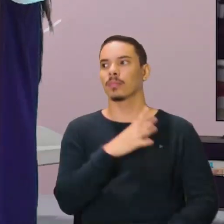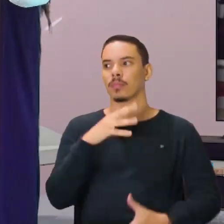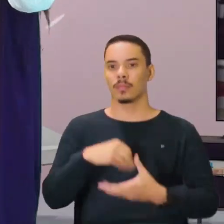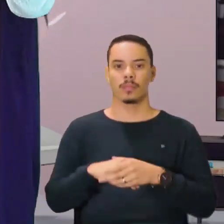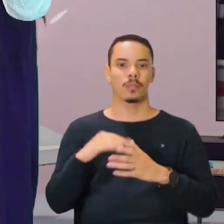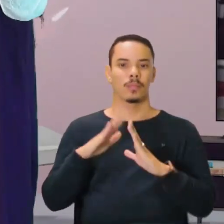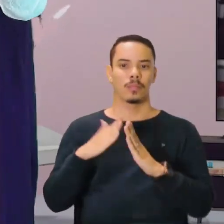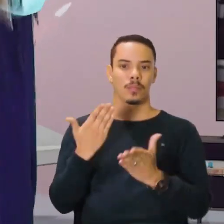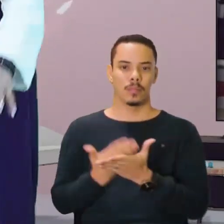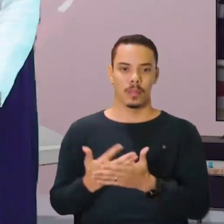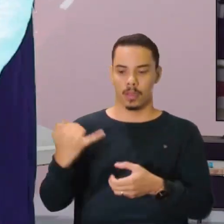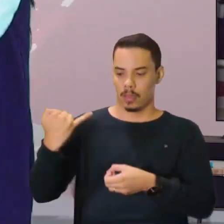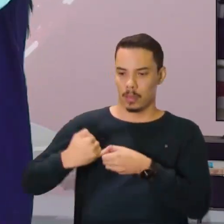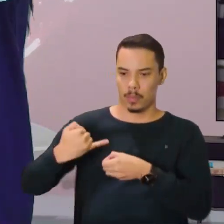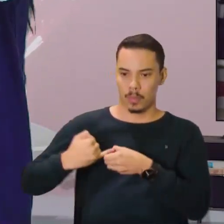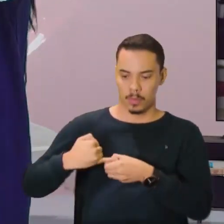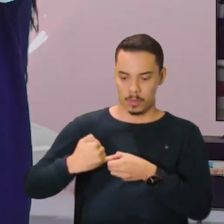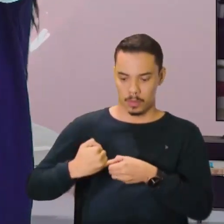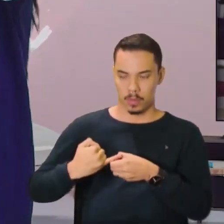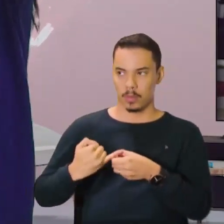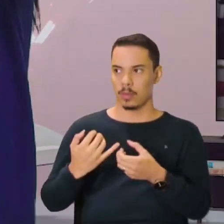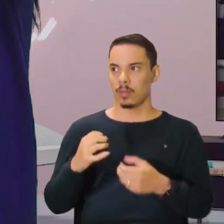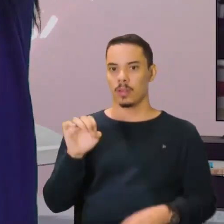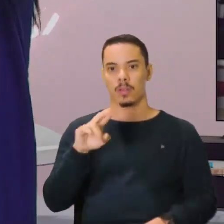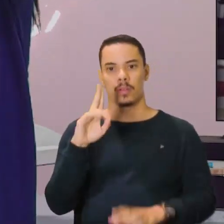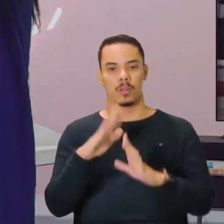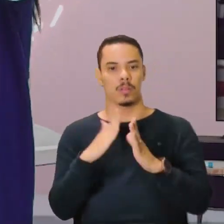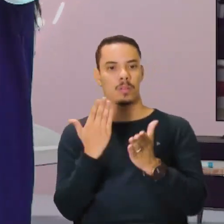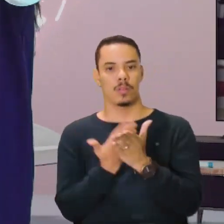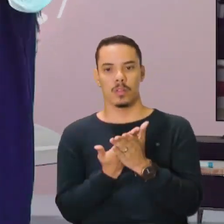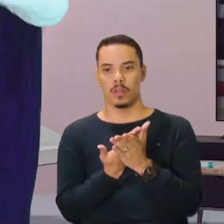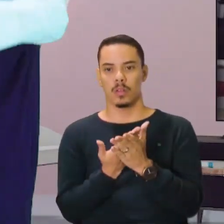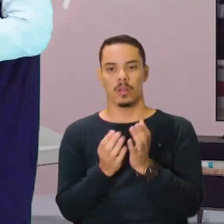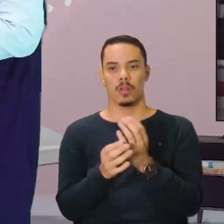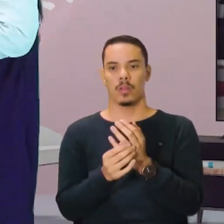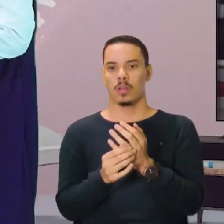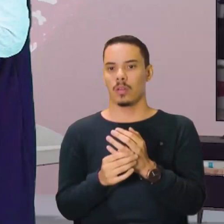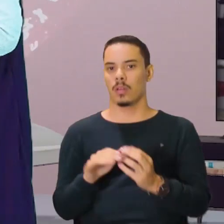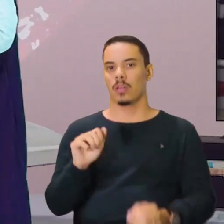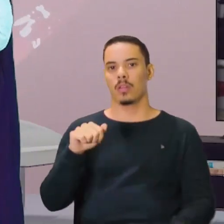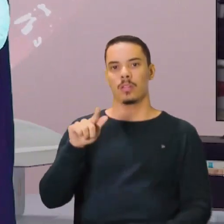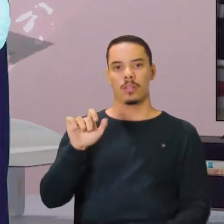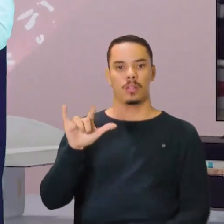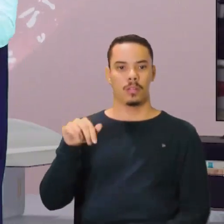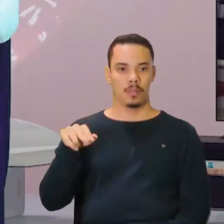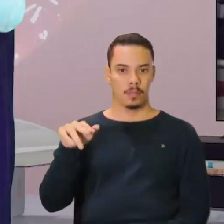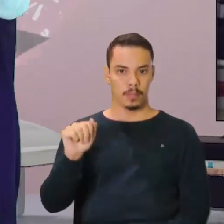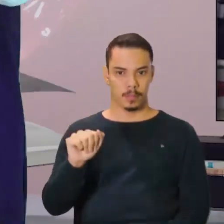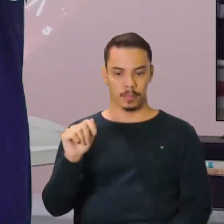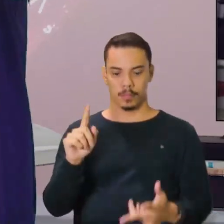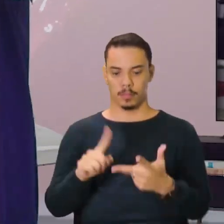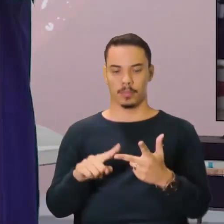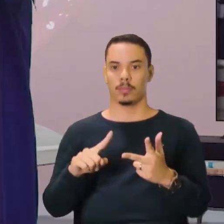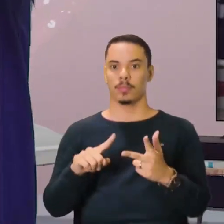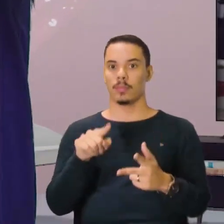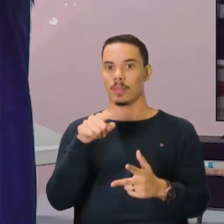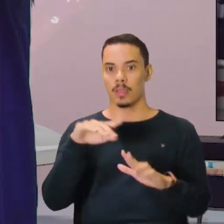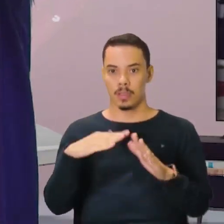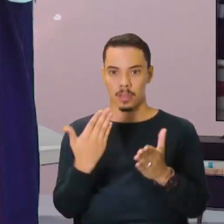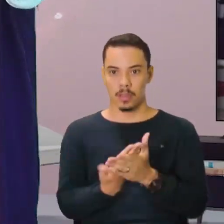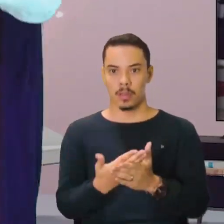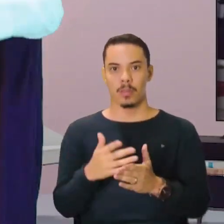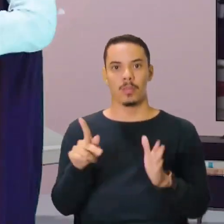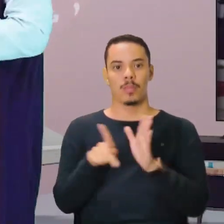escola Itapuã, o nosso estudante lá da escola Angelina dos Anjos, o nosso estudante lá